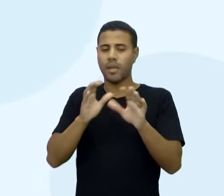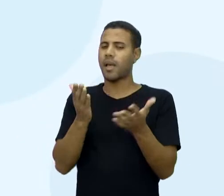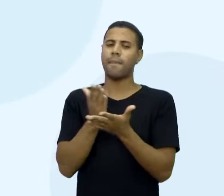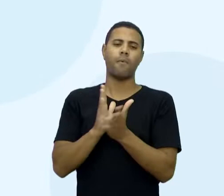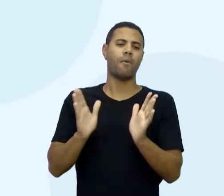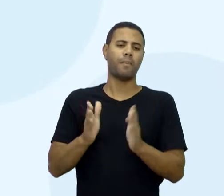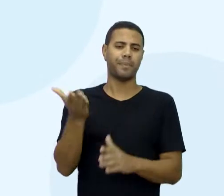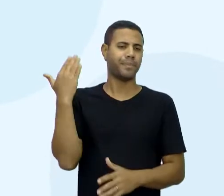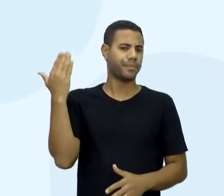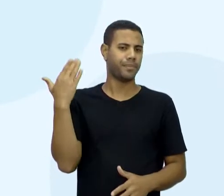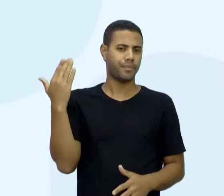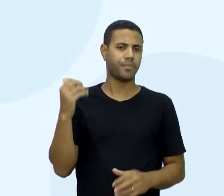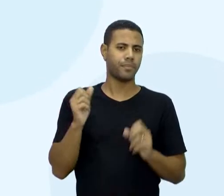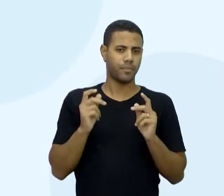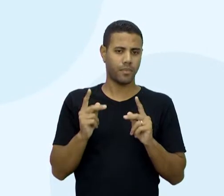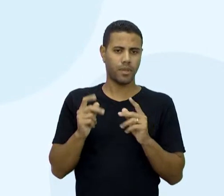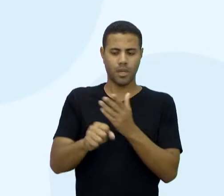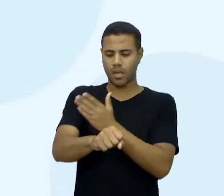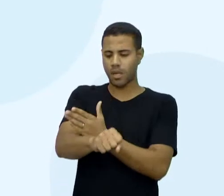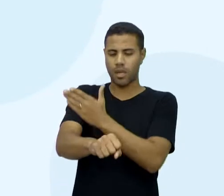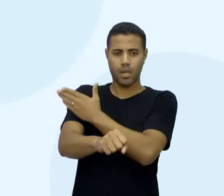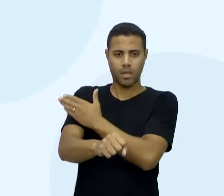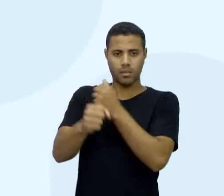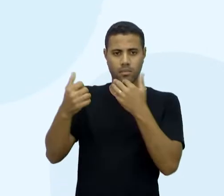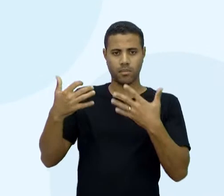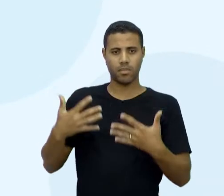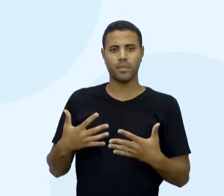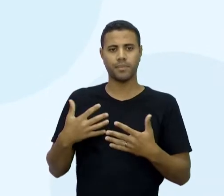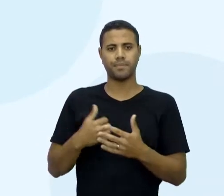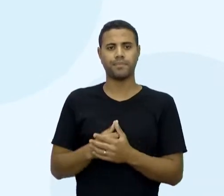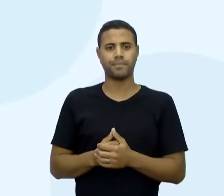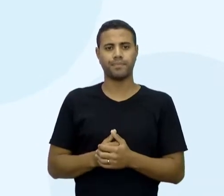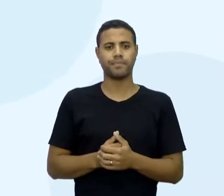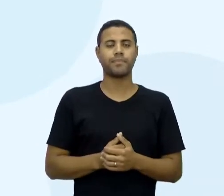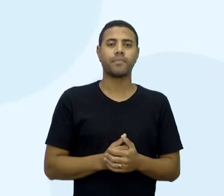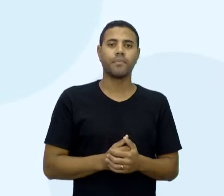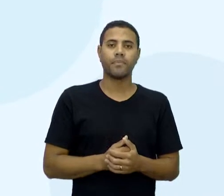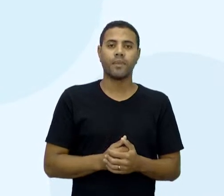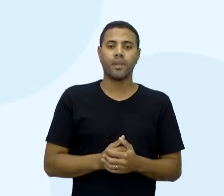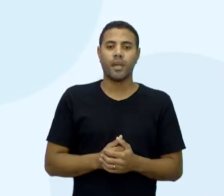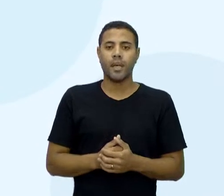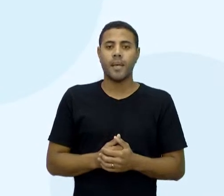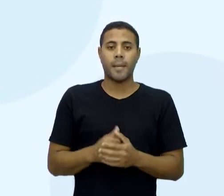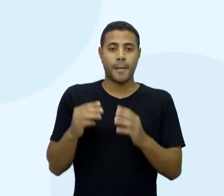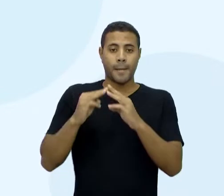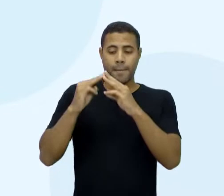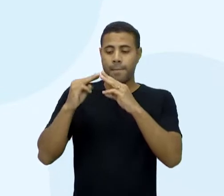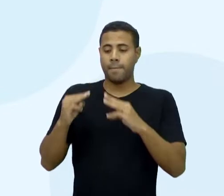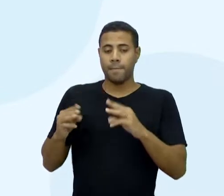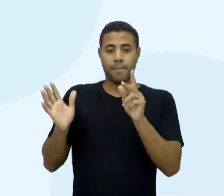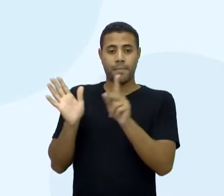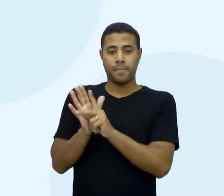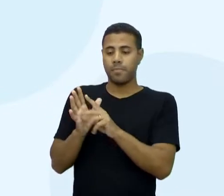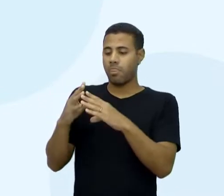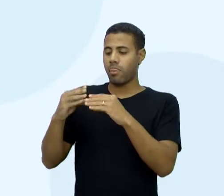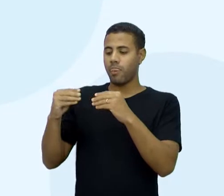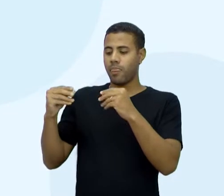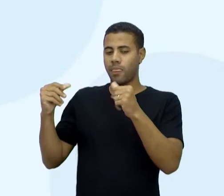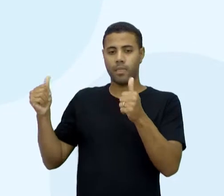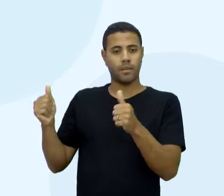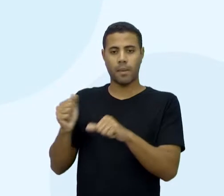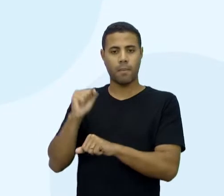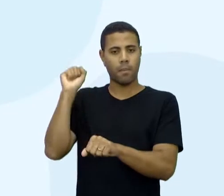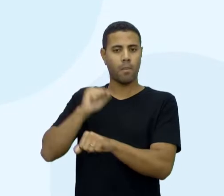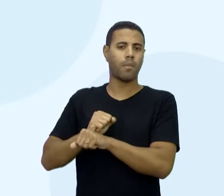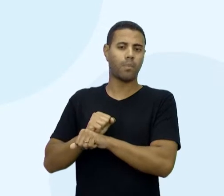tá? Então, na Idade Média, né, no período medieval, a ideia de museu praticamente desapareceu